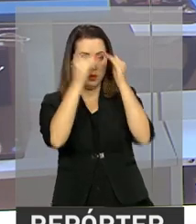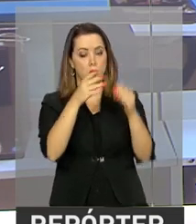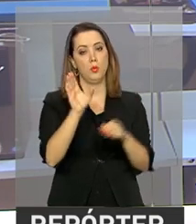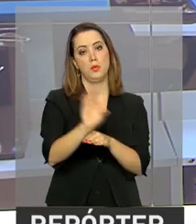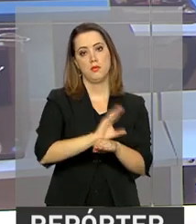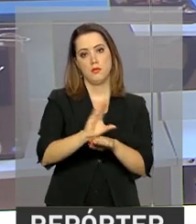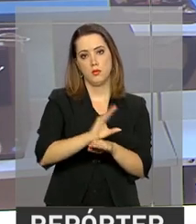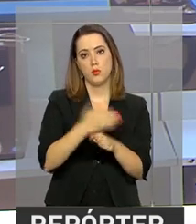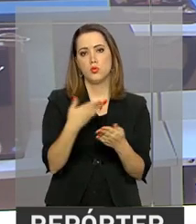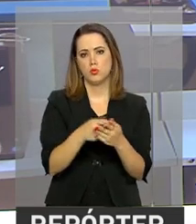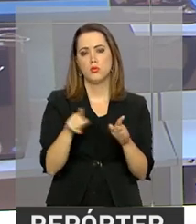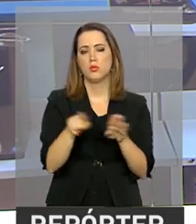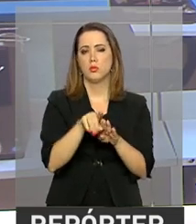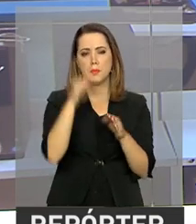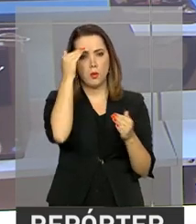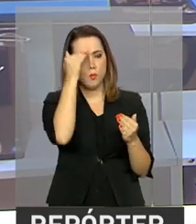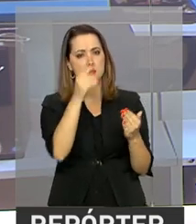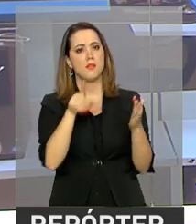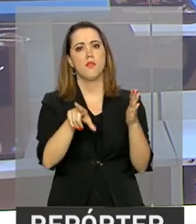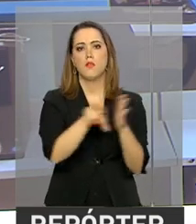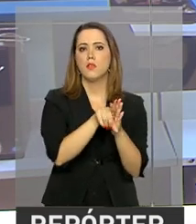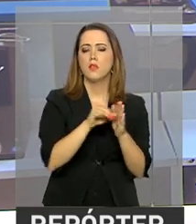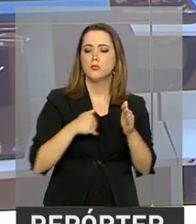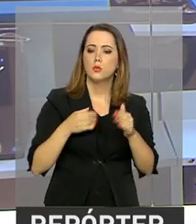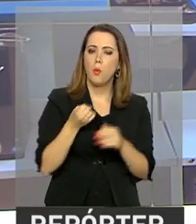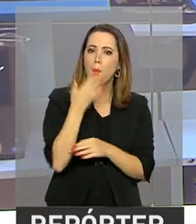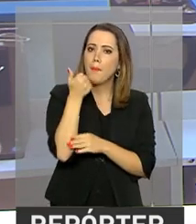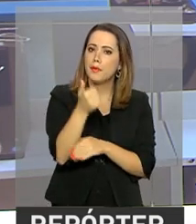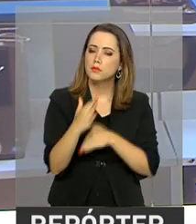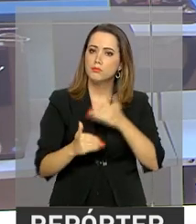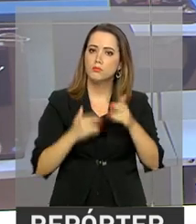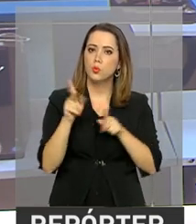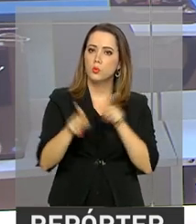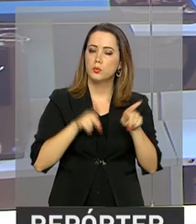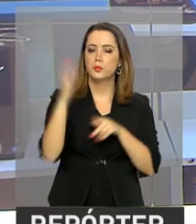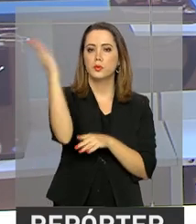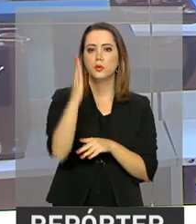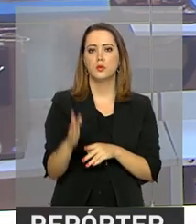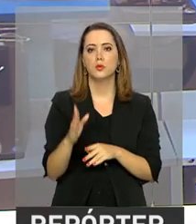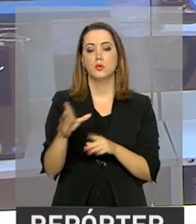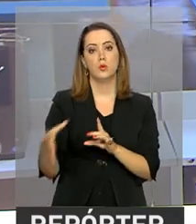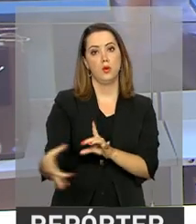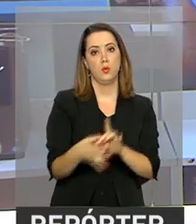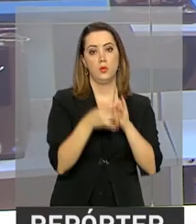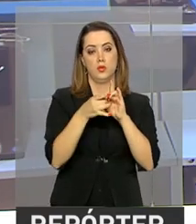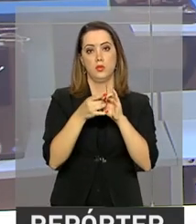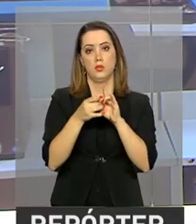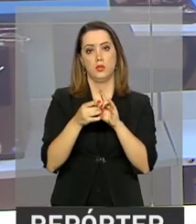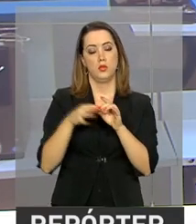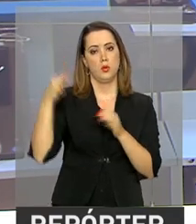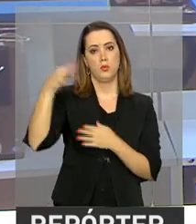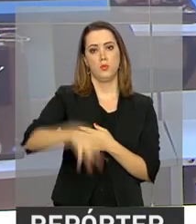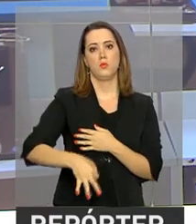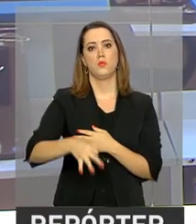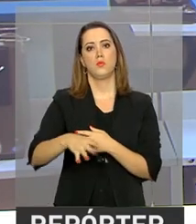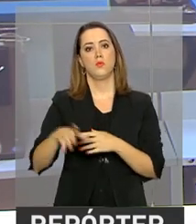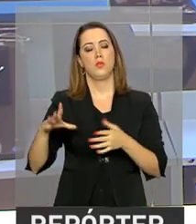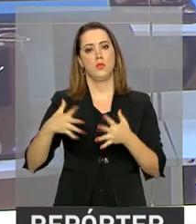Constituição, além de observar as leis, promover o bem geral do povo brasileiro, sustentar a união, a integridade e